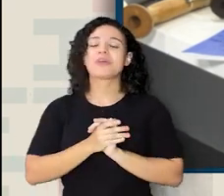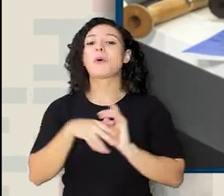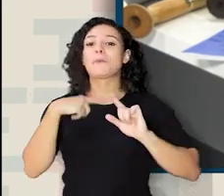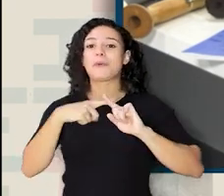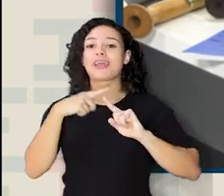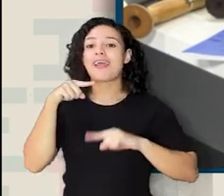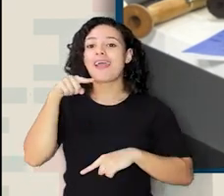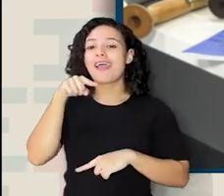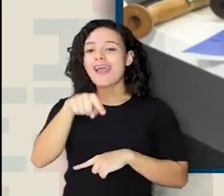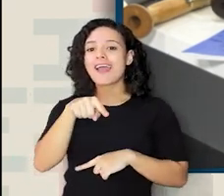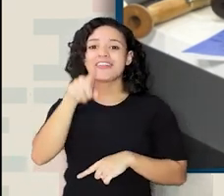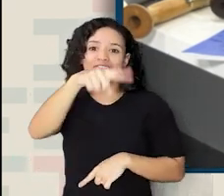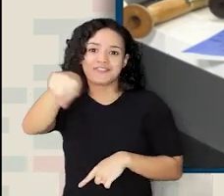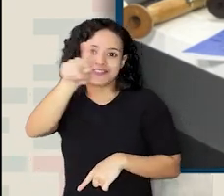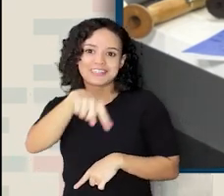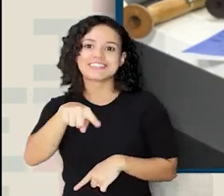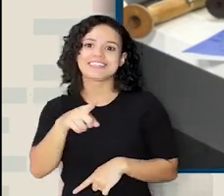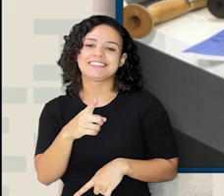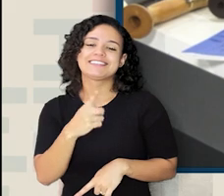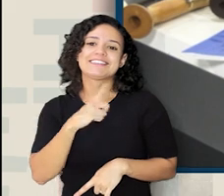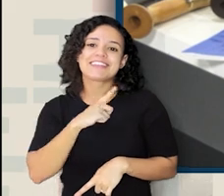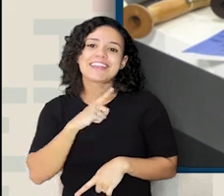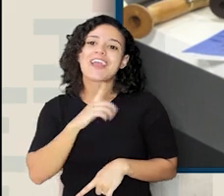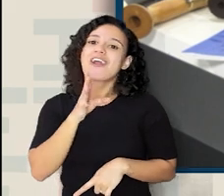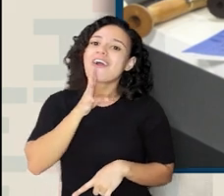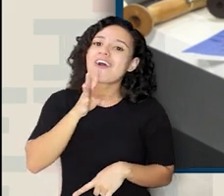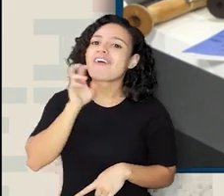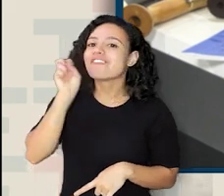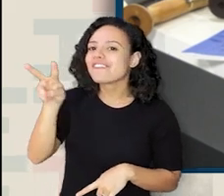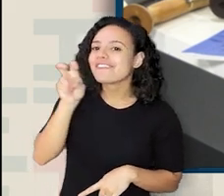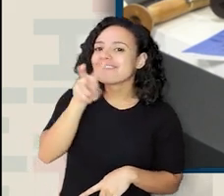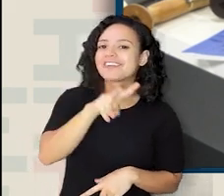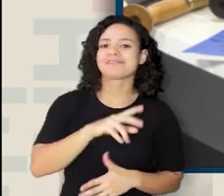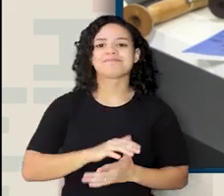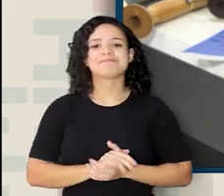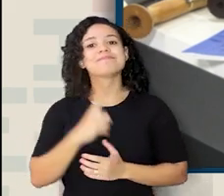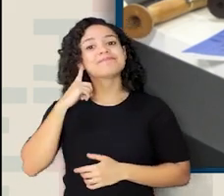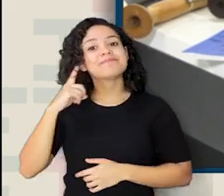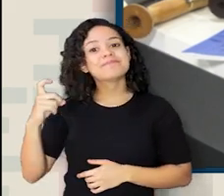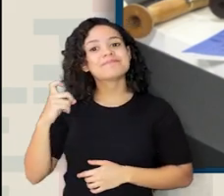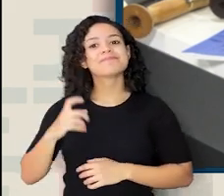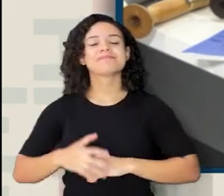família, né? A mais amiga de vocês, digamos assim.